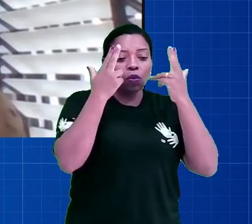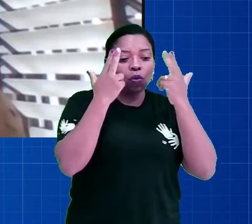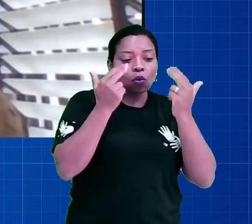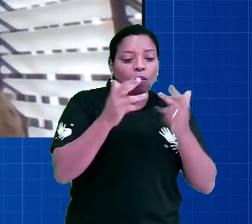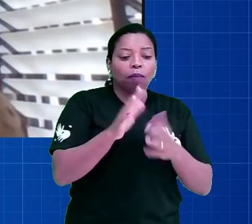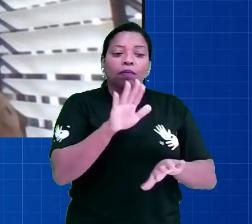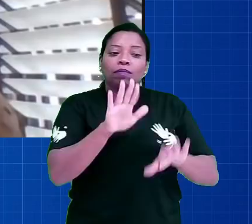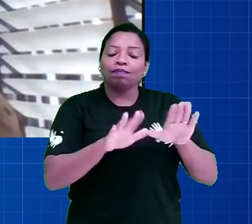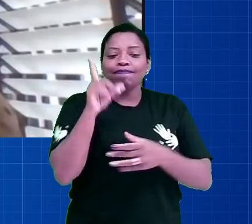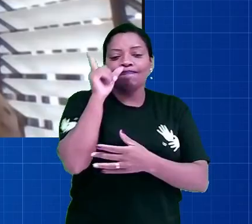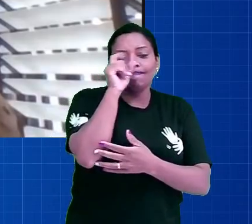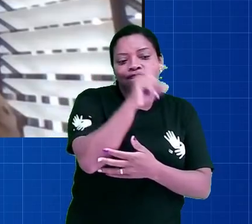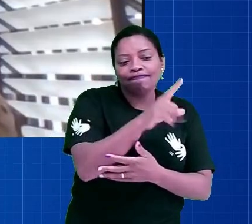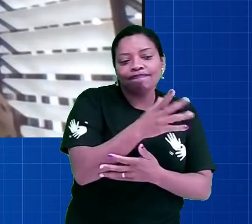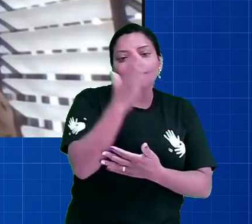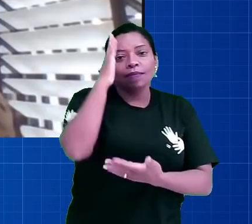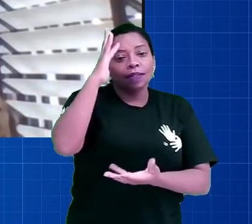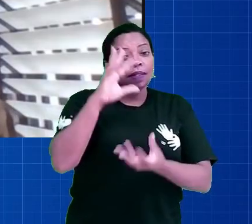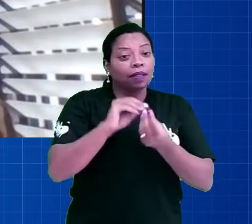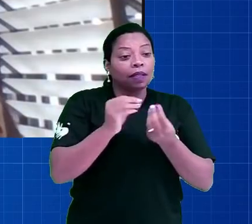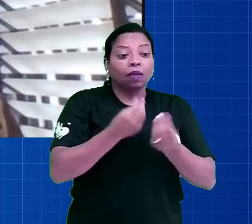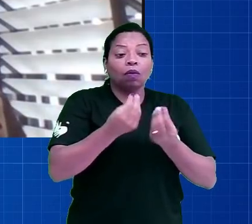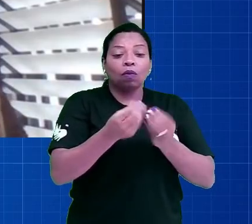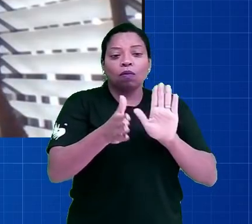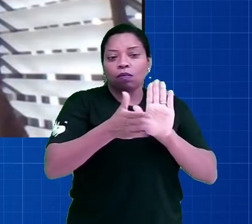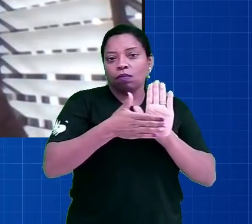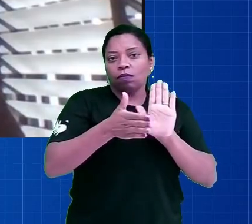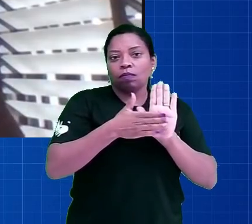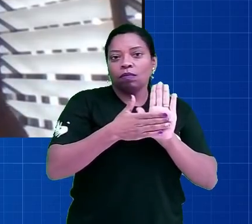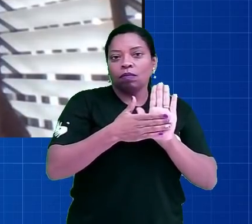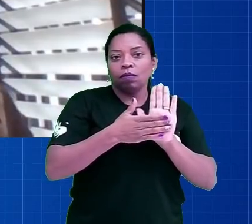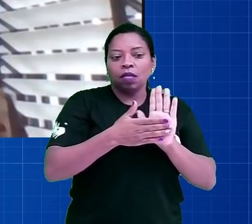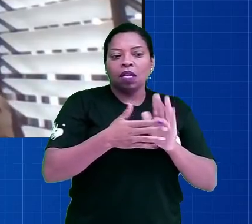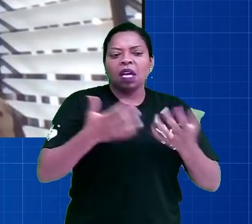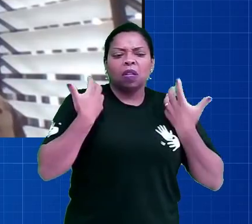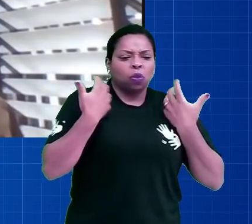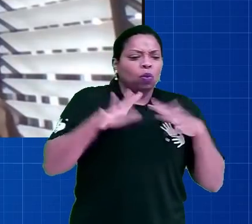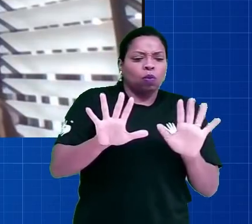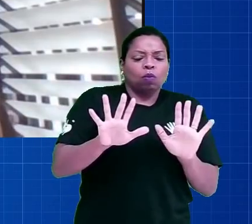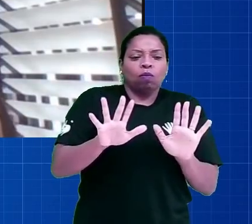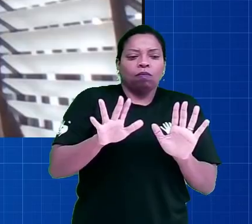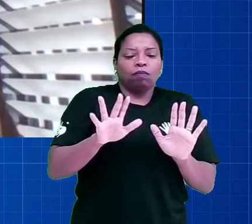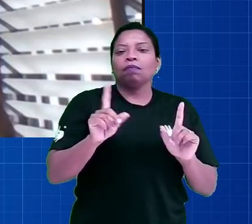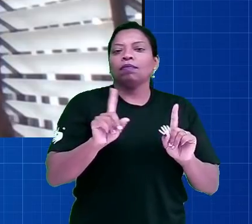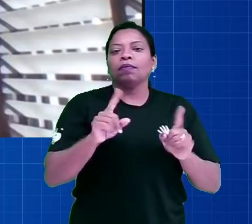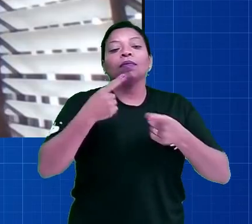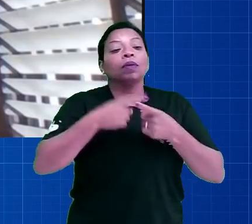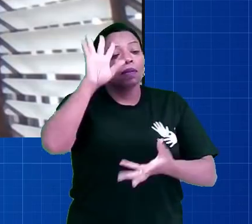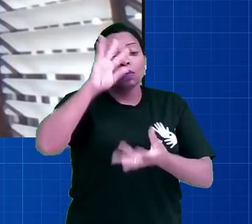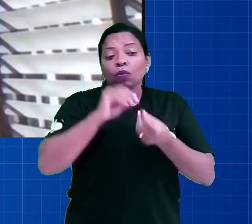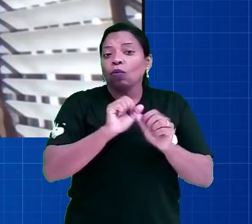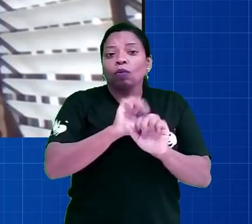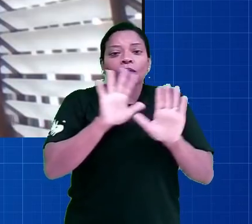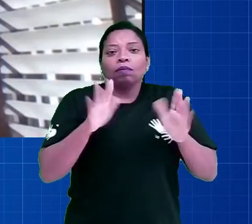na sala de aula todo dia, né, de ensino comum. Ela, às vezes, custa um pouco mais a se comprometer com a proposta, não porque ela